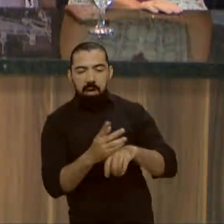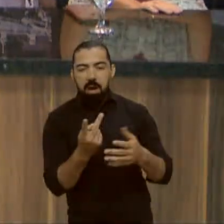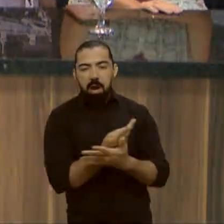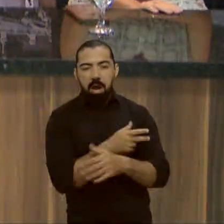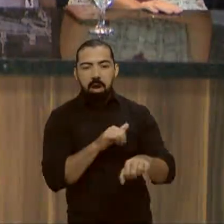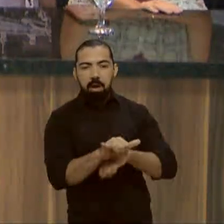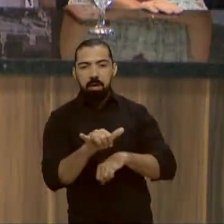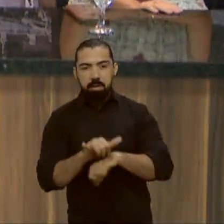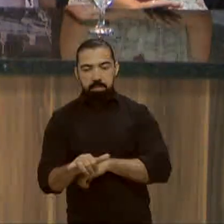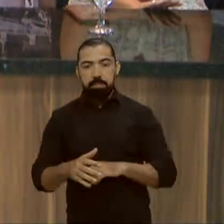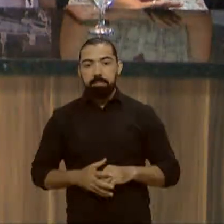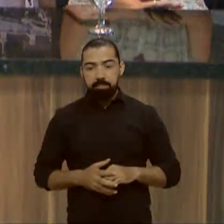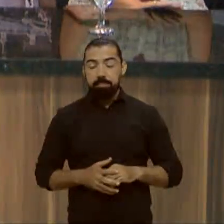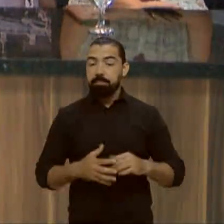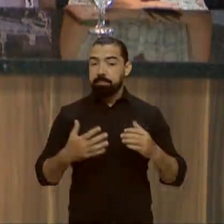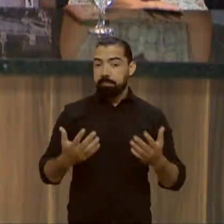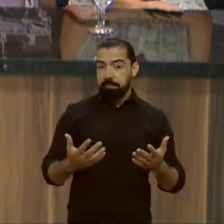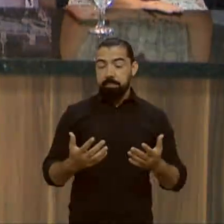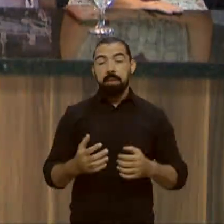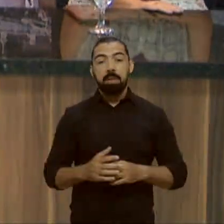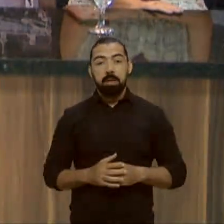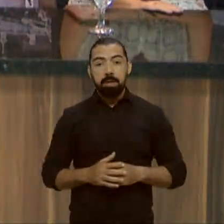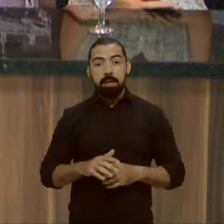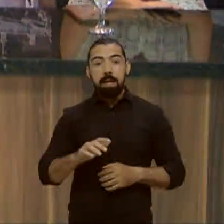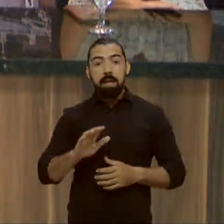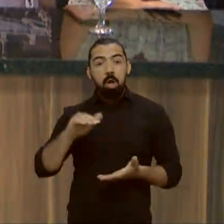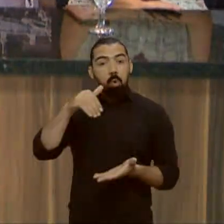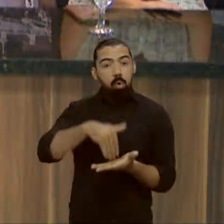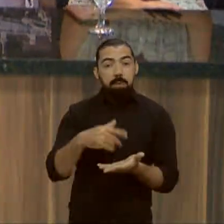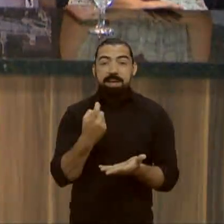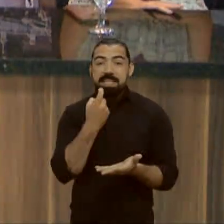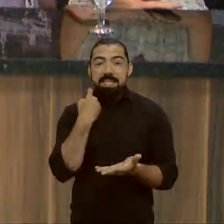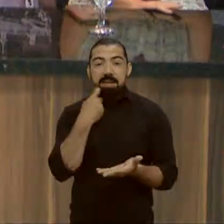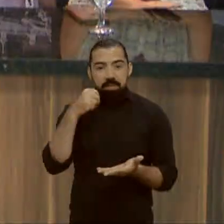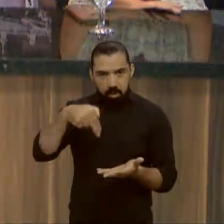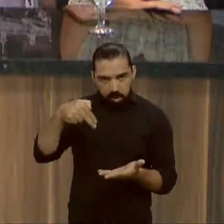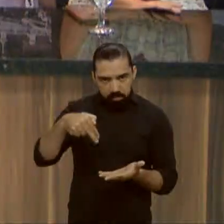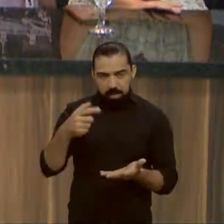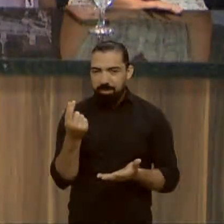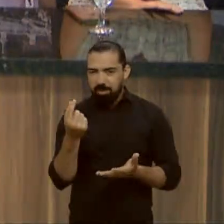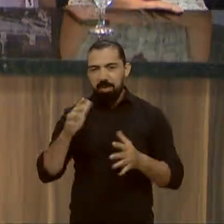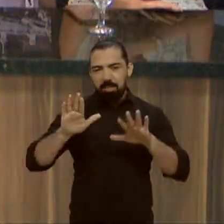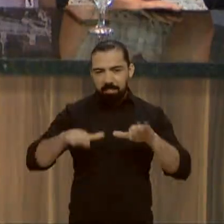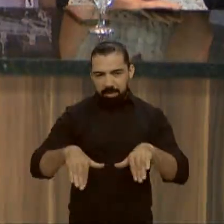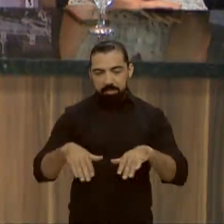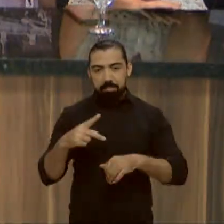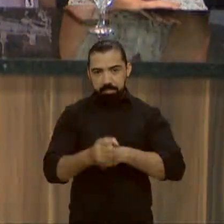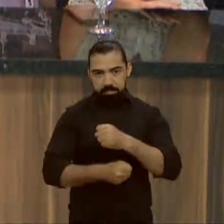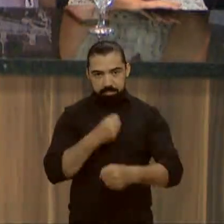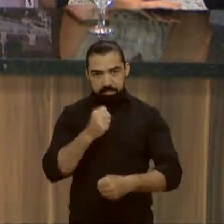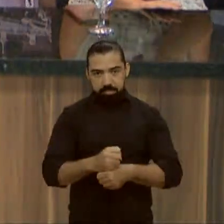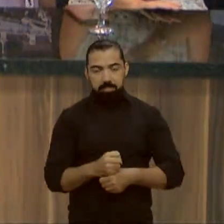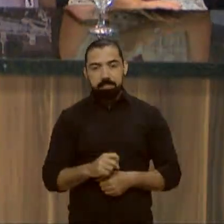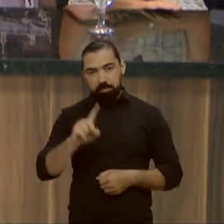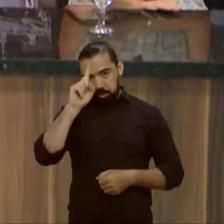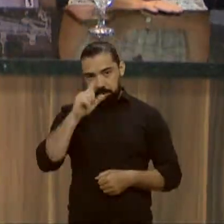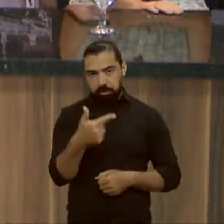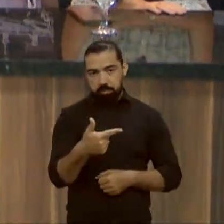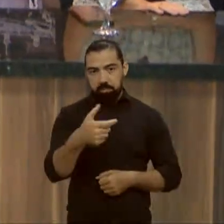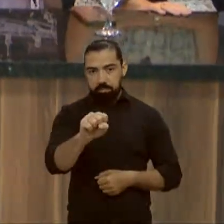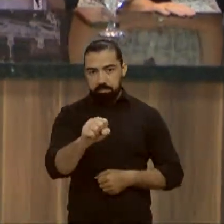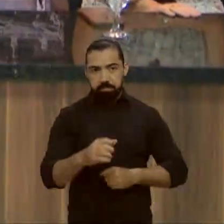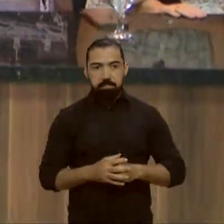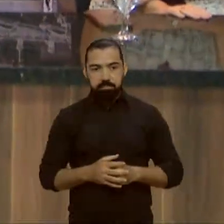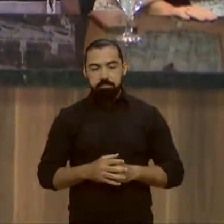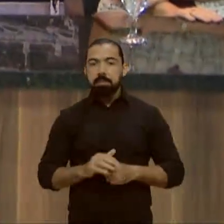Black Friday, oficialmente marcada para a última sexta-feira de novembro deste ano, que será dia 28,